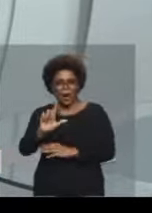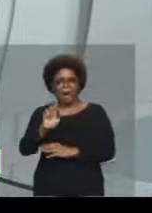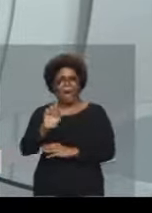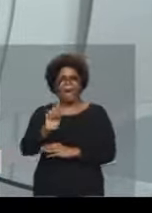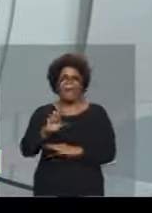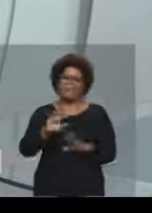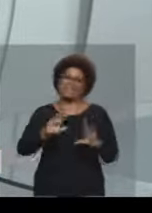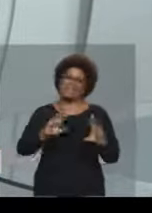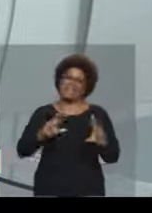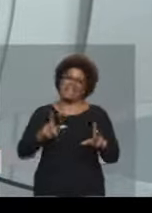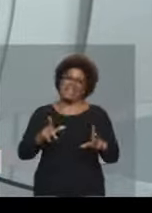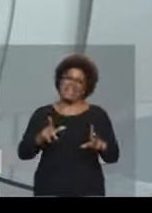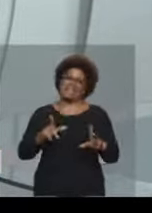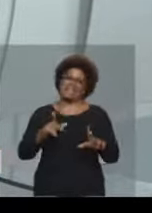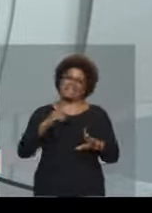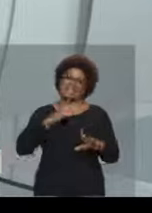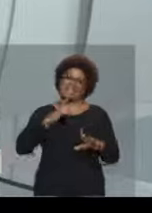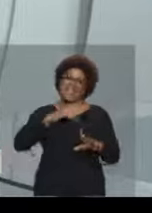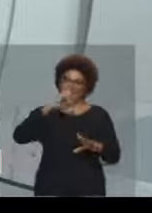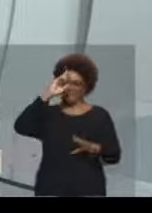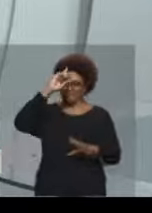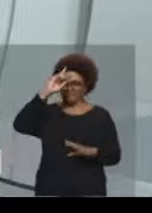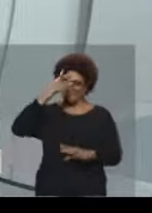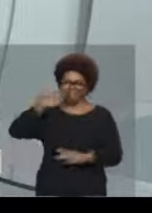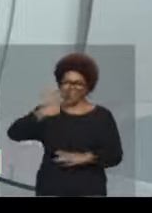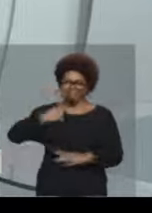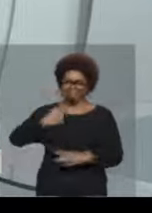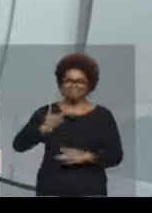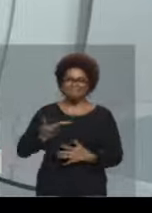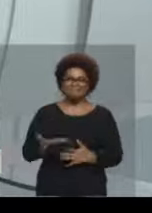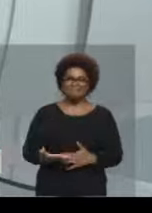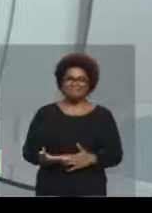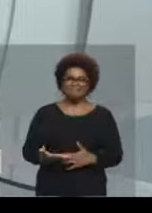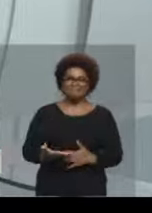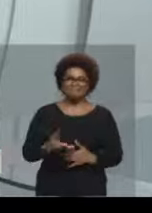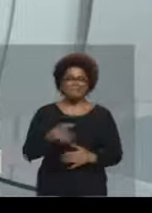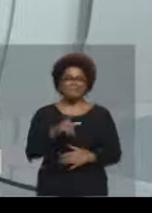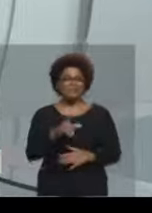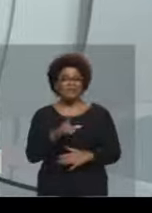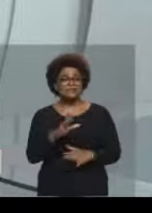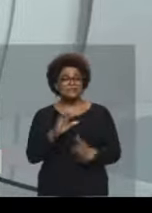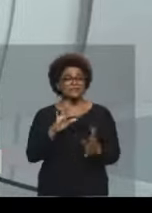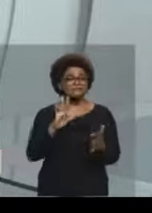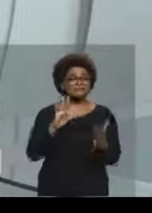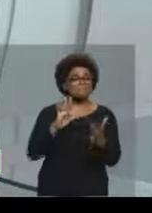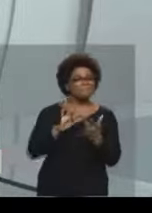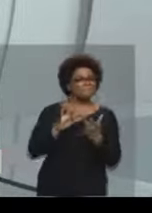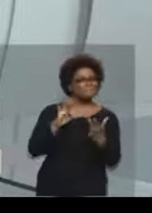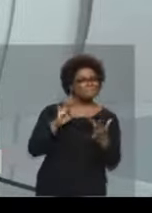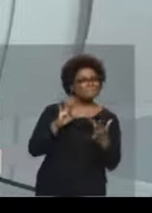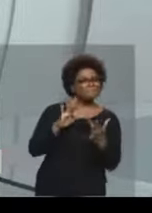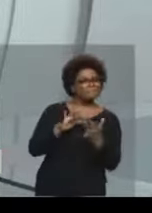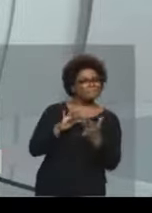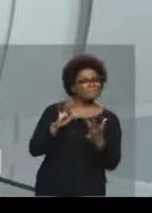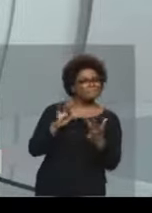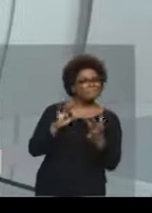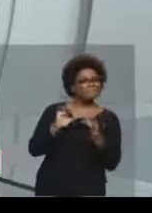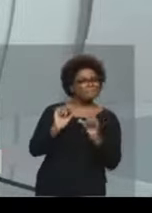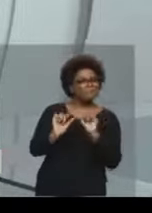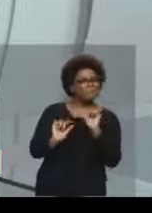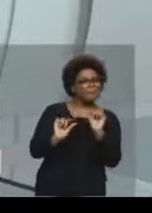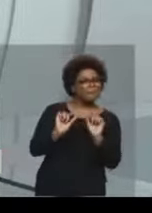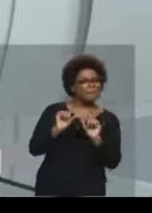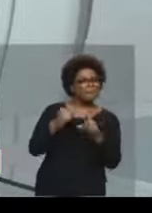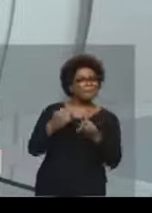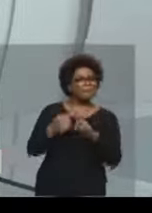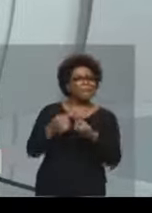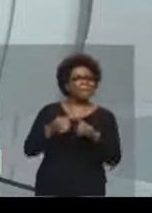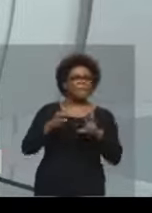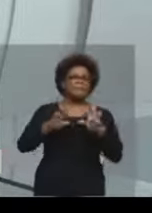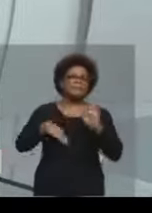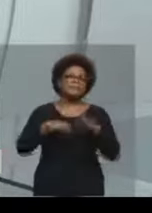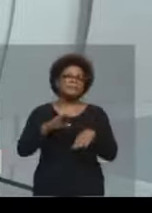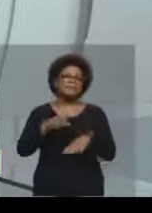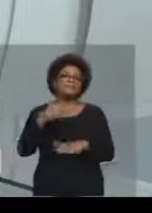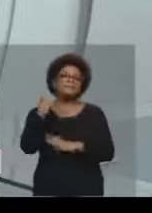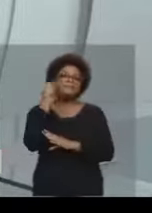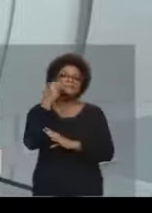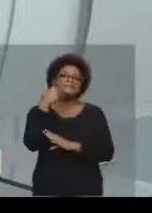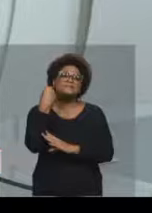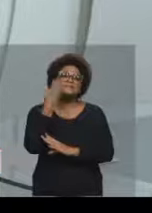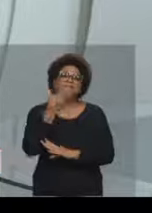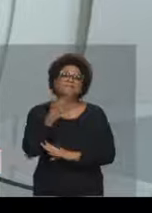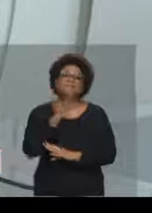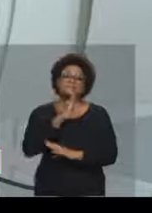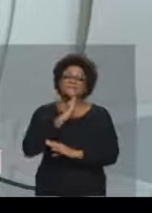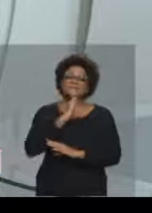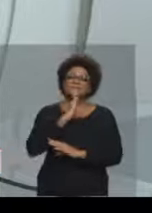identificar mais ou menos com um determinado relato pessoal. Por quê? Depende da nossa experiência, nosso conhecimento de mundo. Então, se